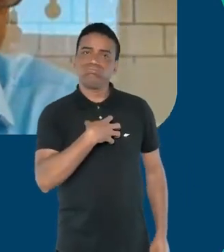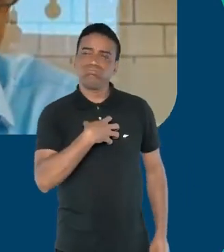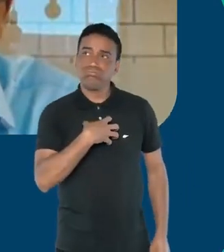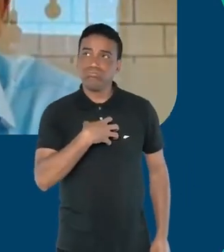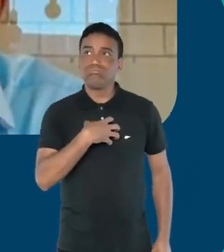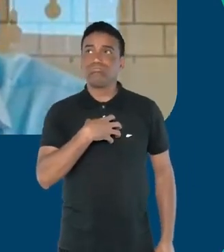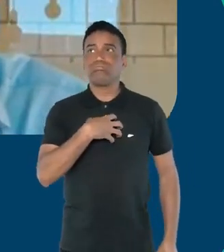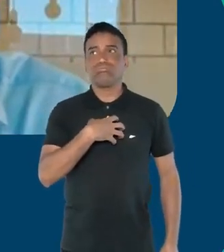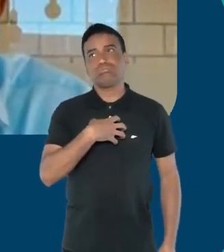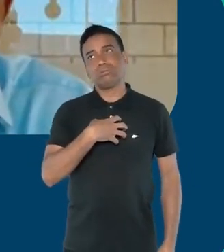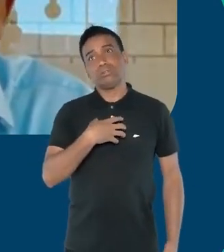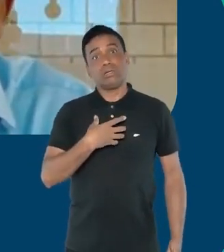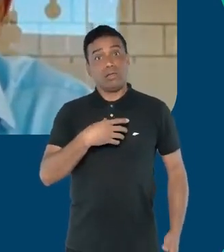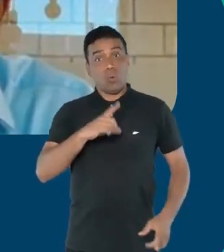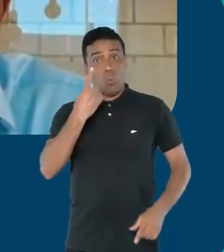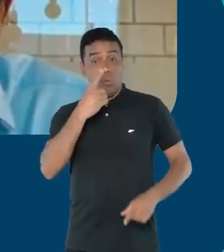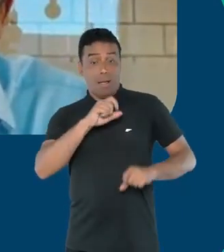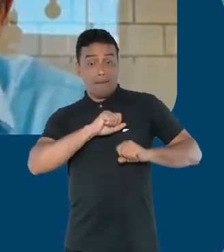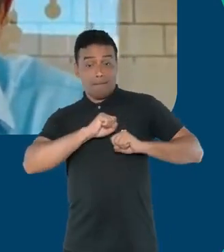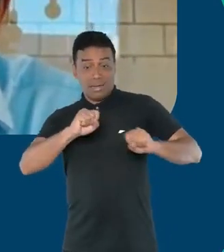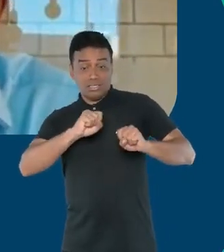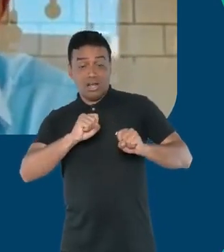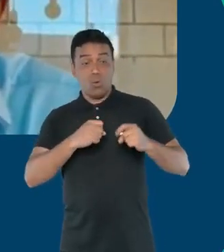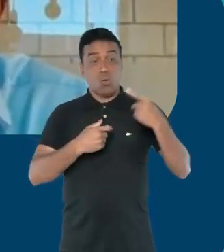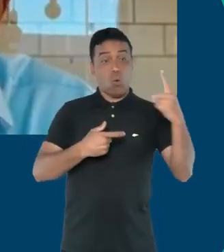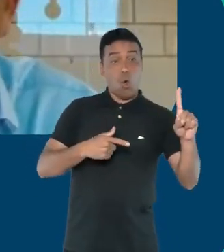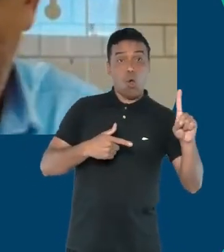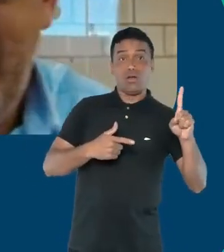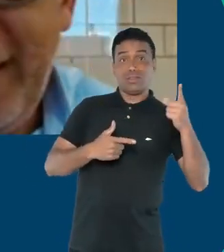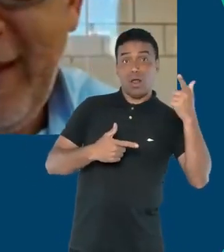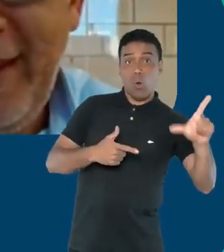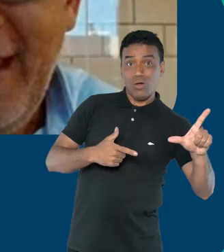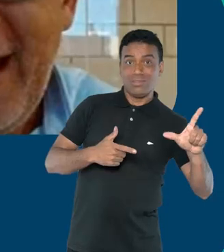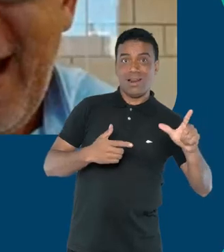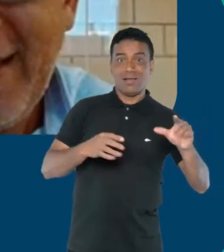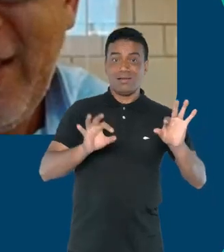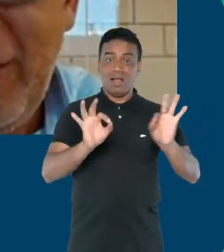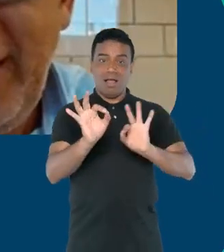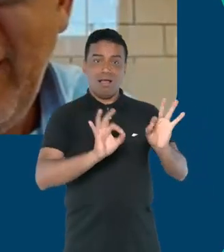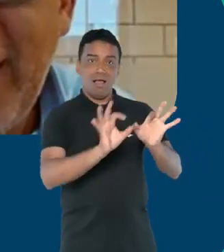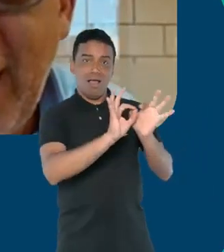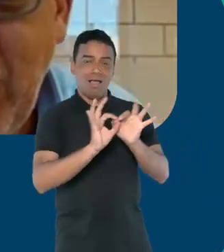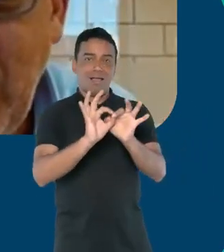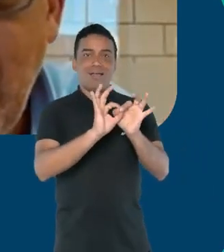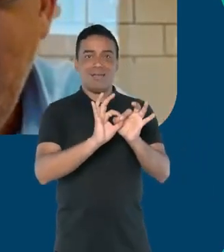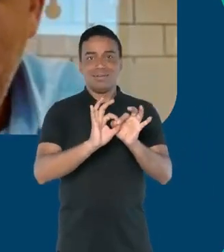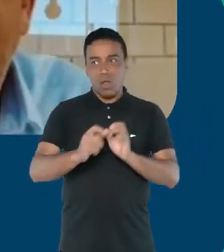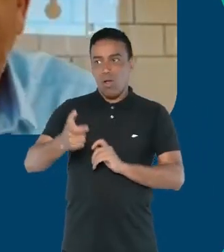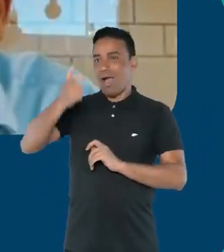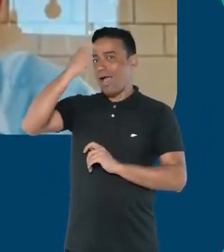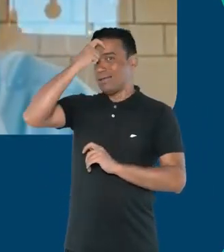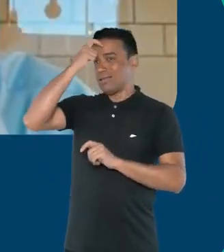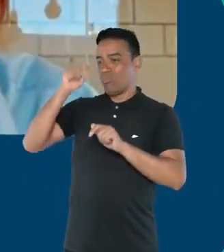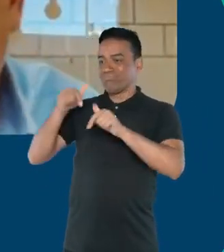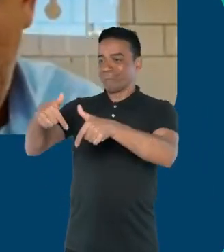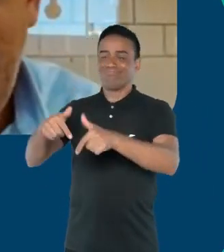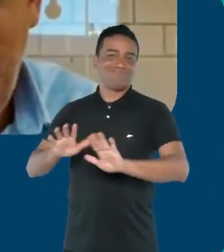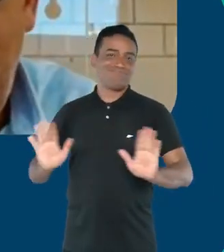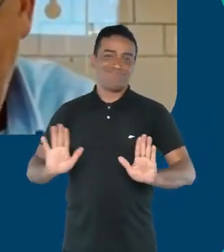né, uma paixão regula a outra quando elas, né, se opõem. Vê que a razão ali não está agindo. Mas a